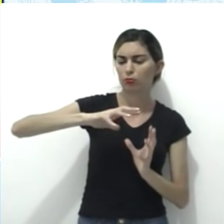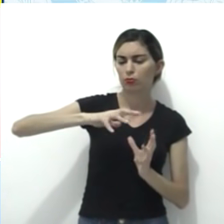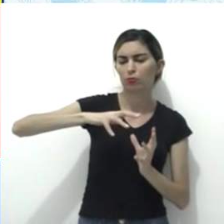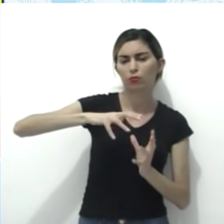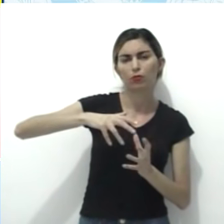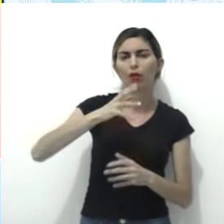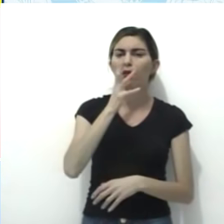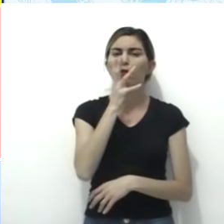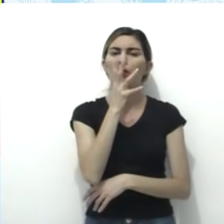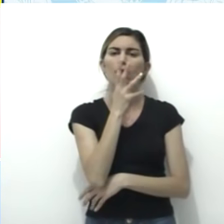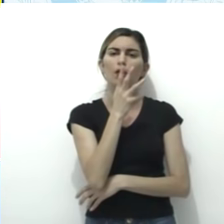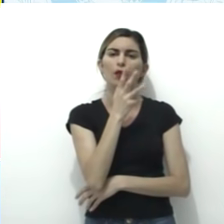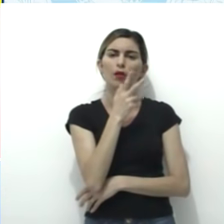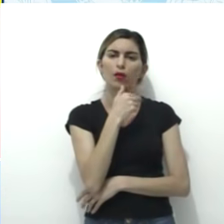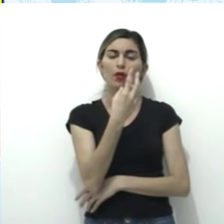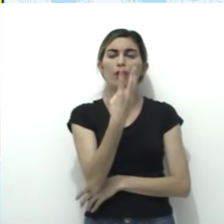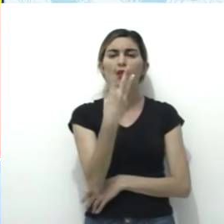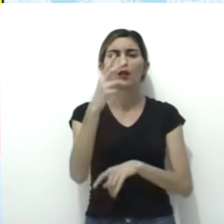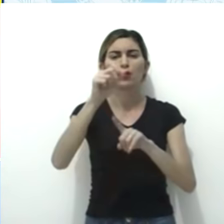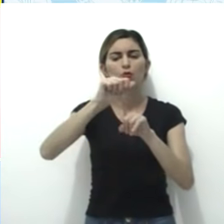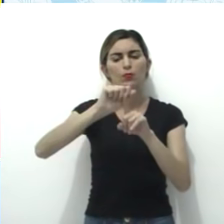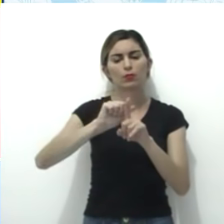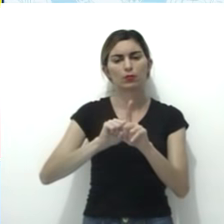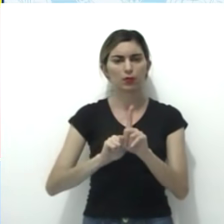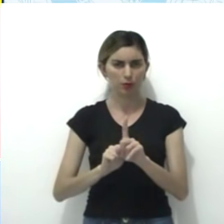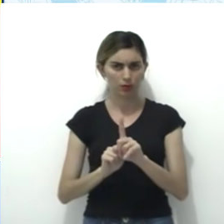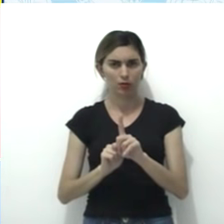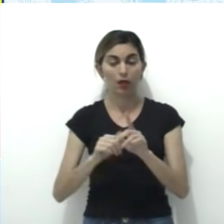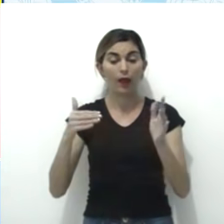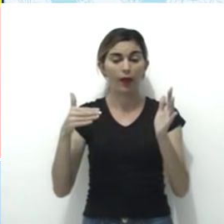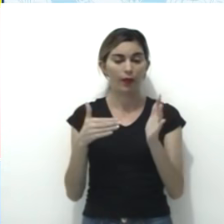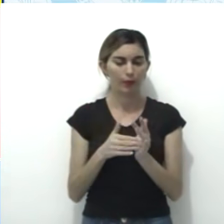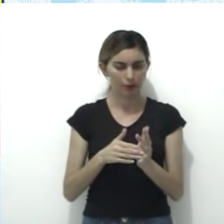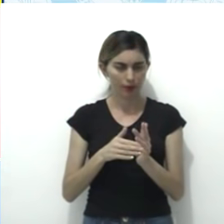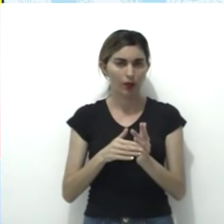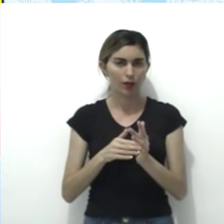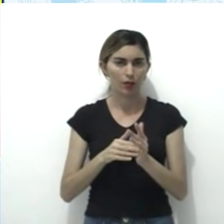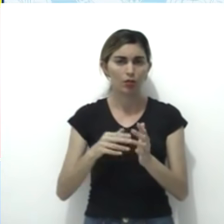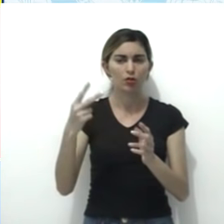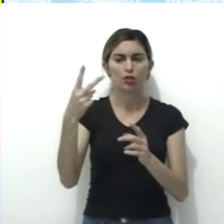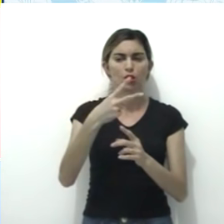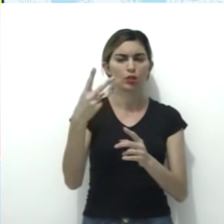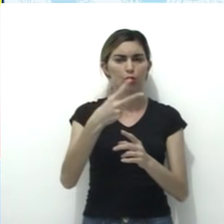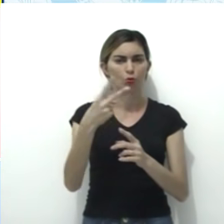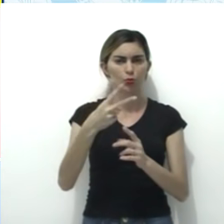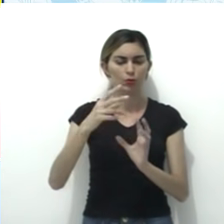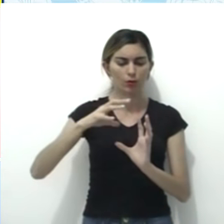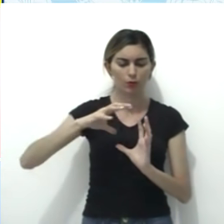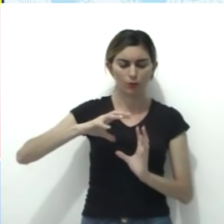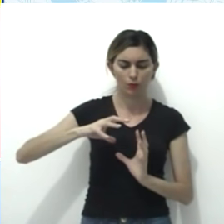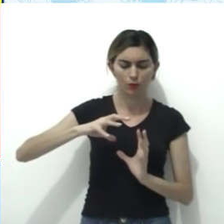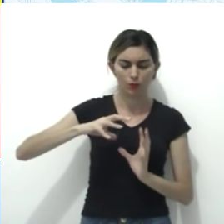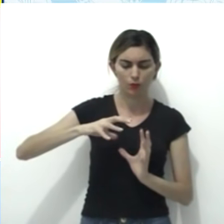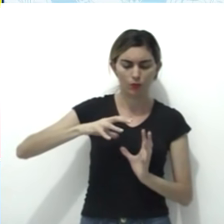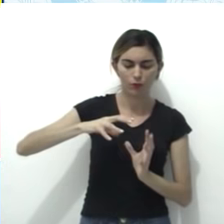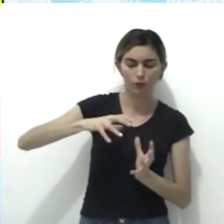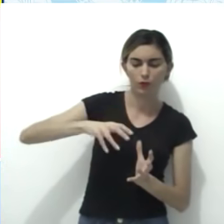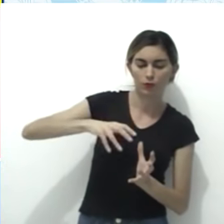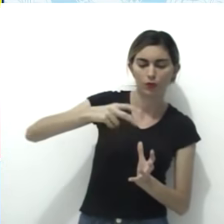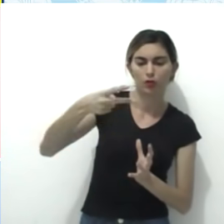movimento de translação ela vai demorar três meses até chegar na segunda posição